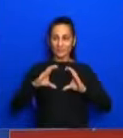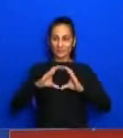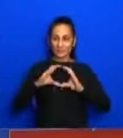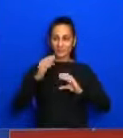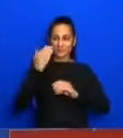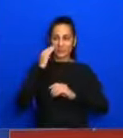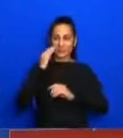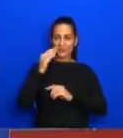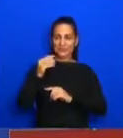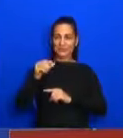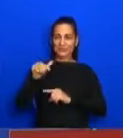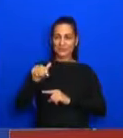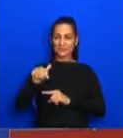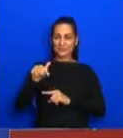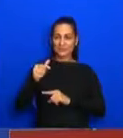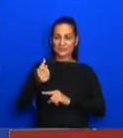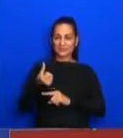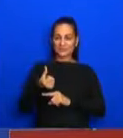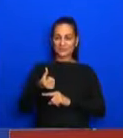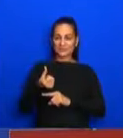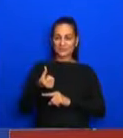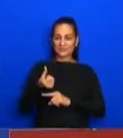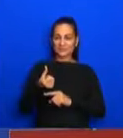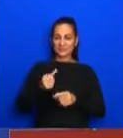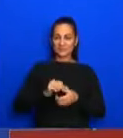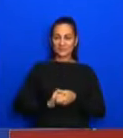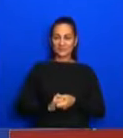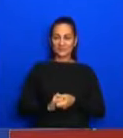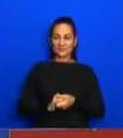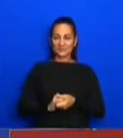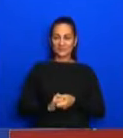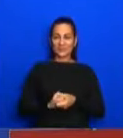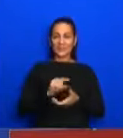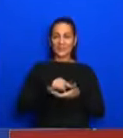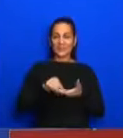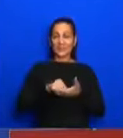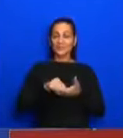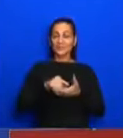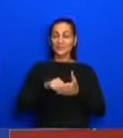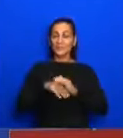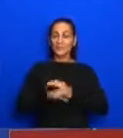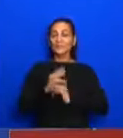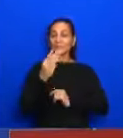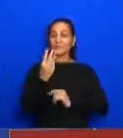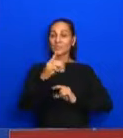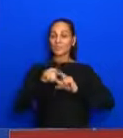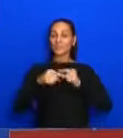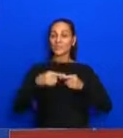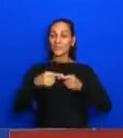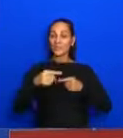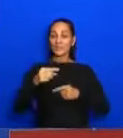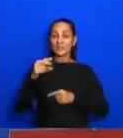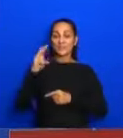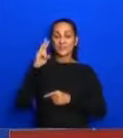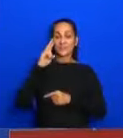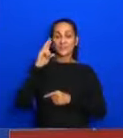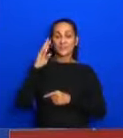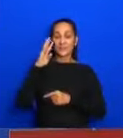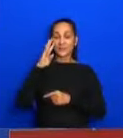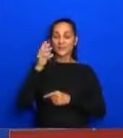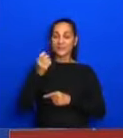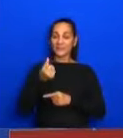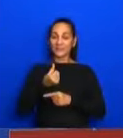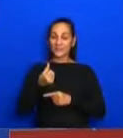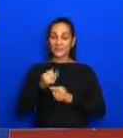Bola rosa número 76. Rosa 76. Lotomania com 3 sorteios semanais. Às segundas, quartas e